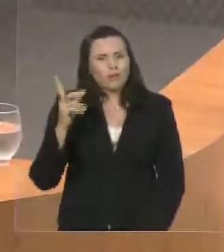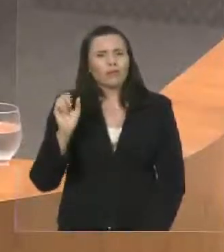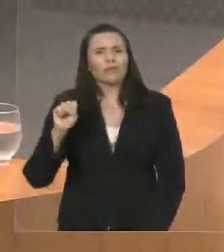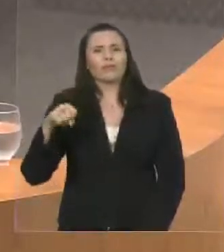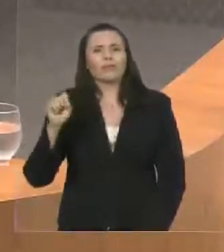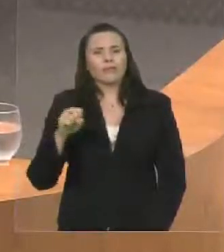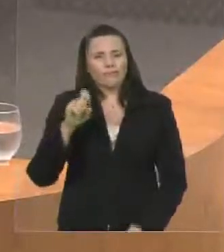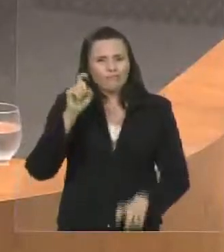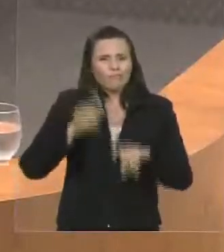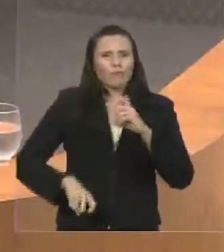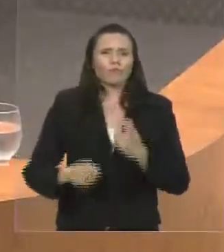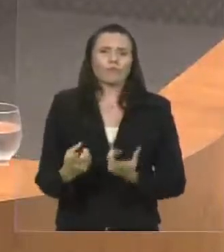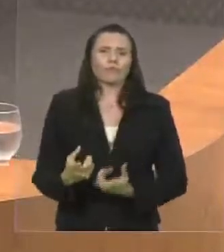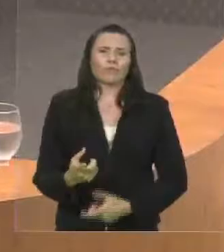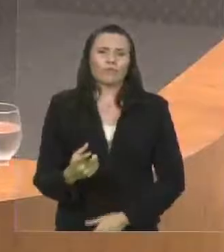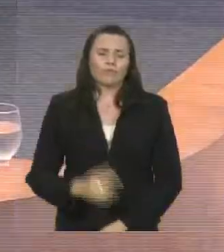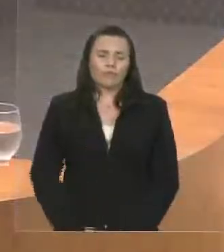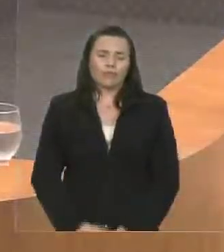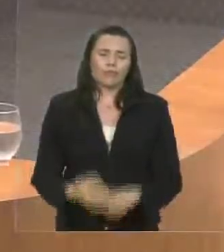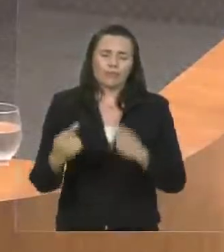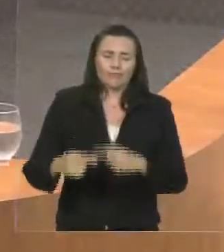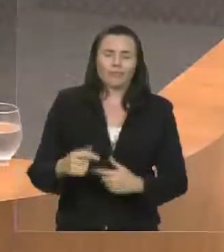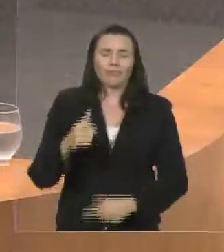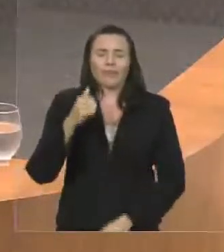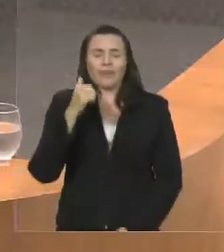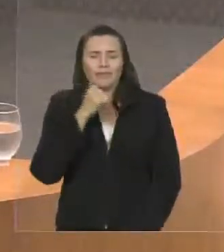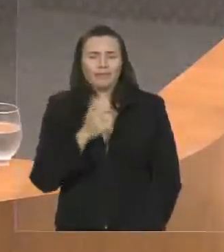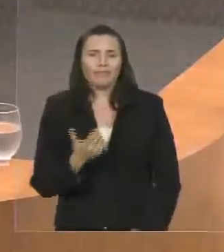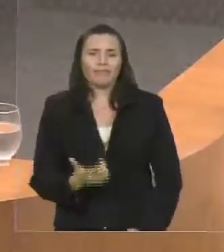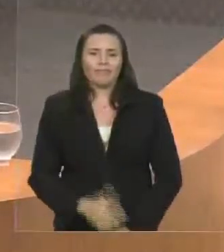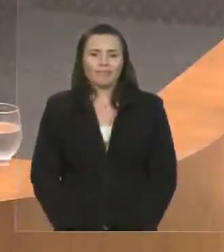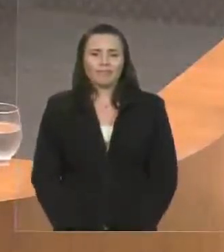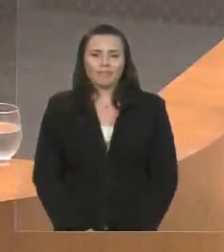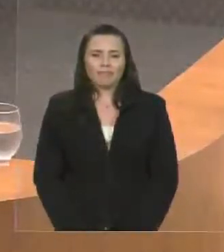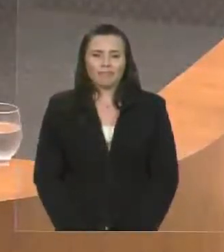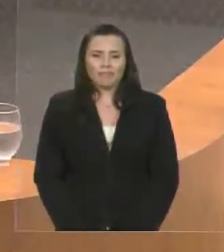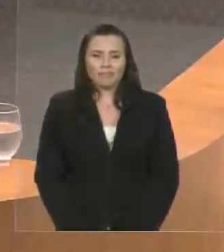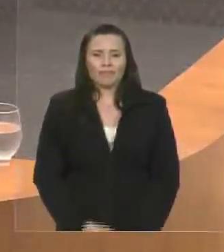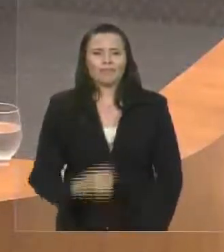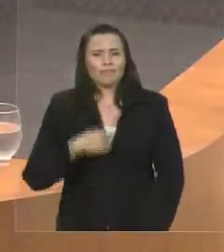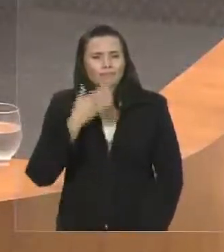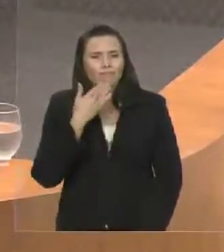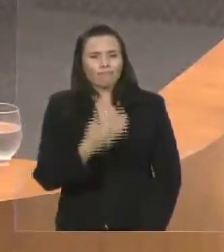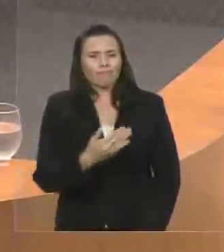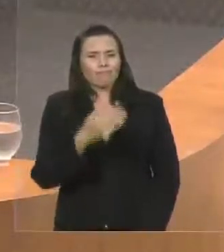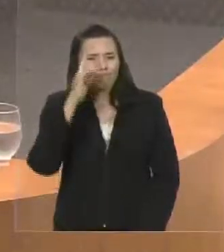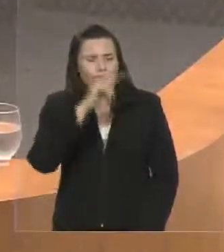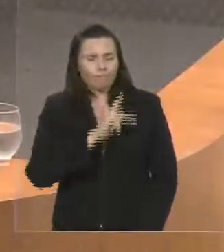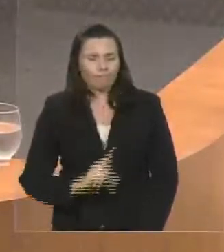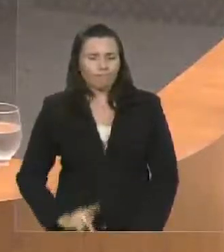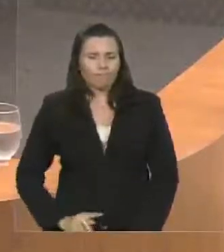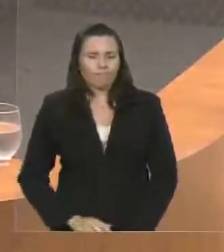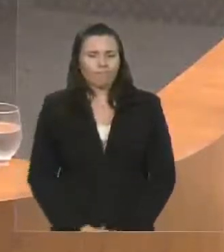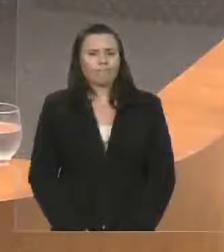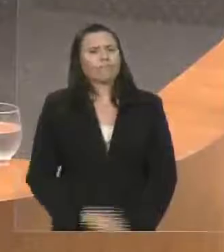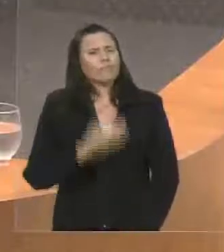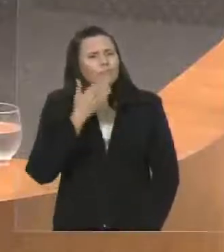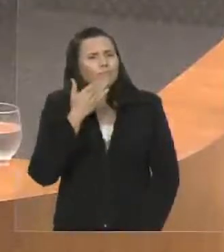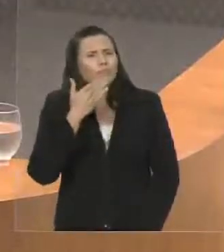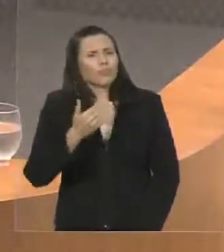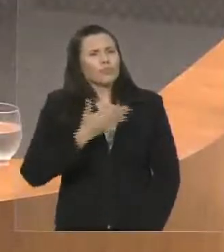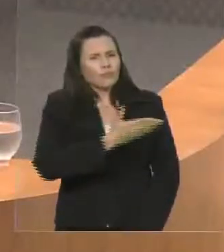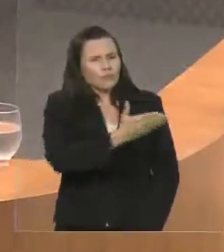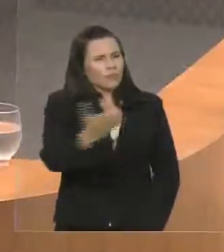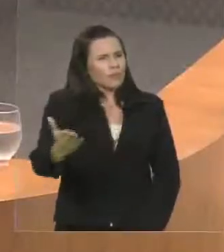que ocorrem os estupros. Eu queria pedir, senhor presidente, pedisse aos senhores deputados que, por favor...